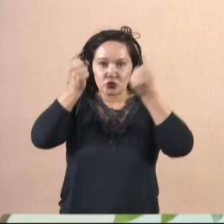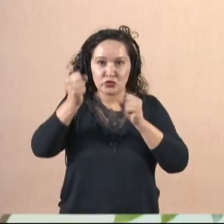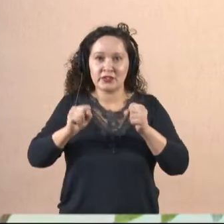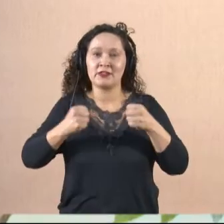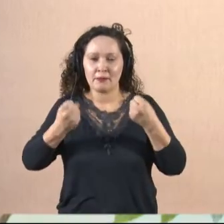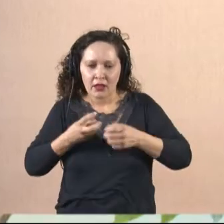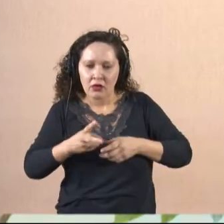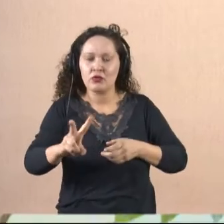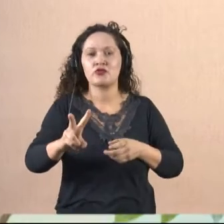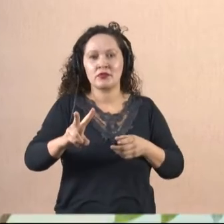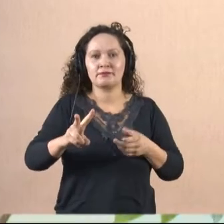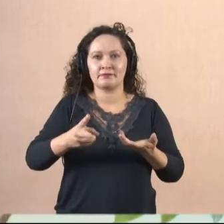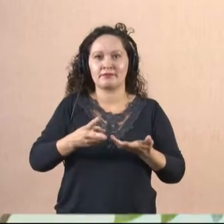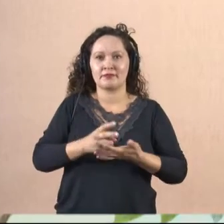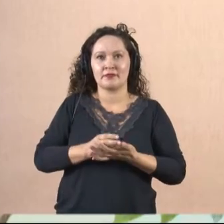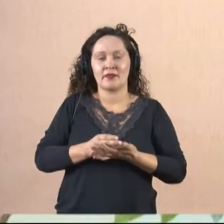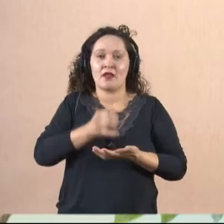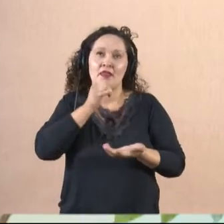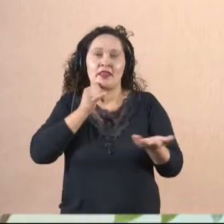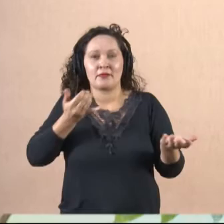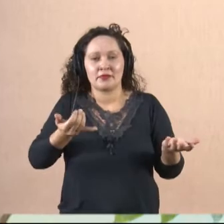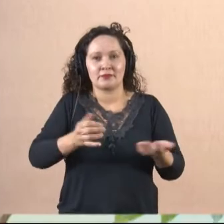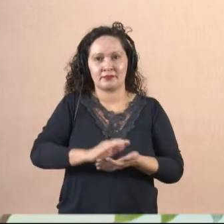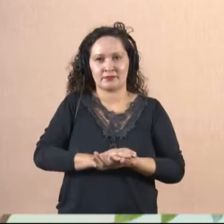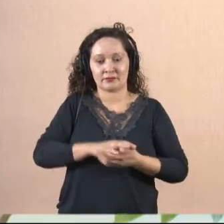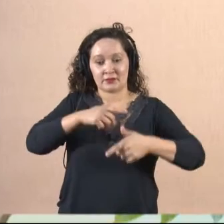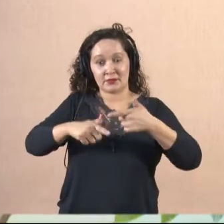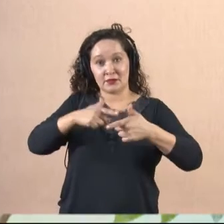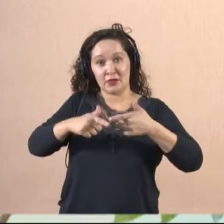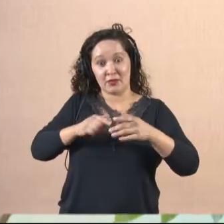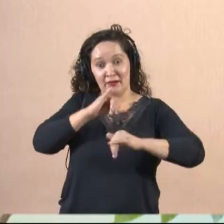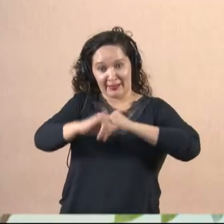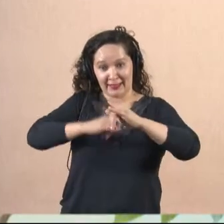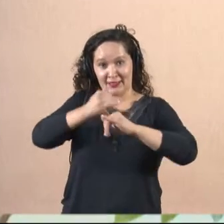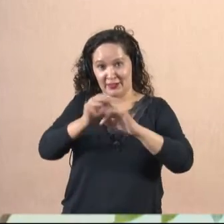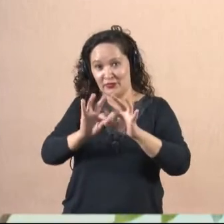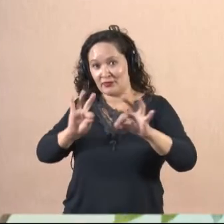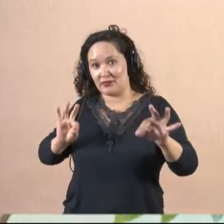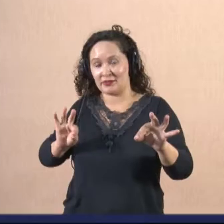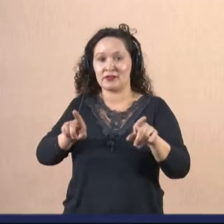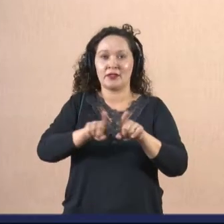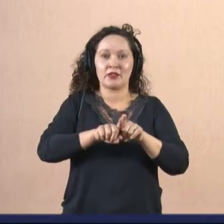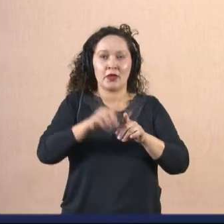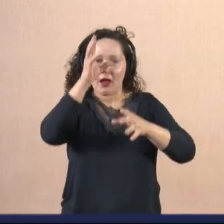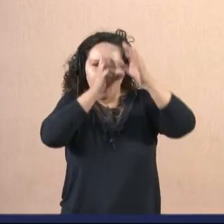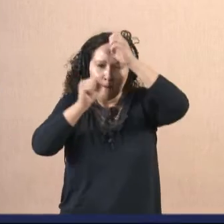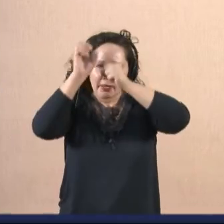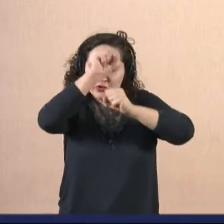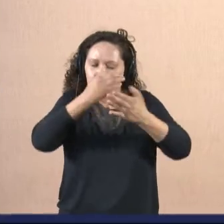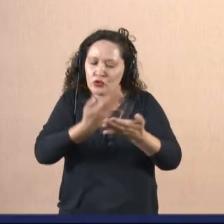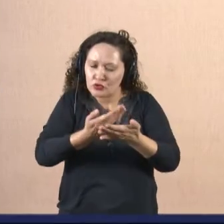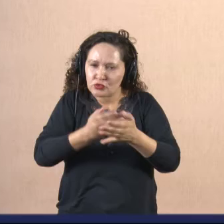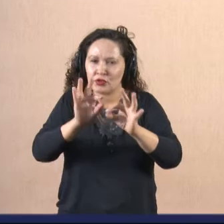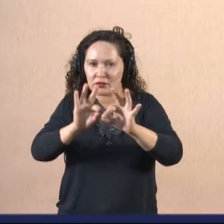intacta sam carter dos tais como trabalho remoto eu aprendi aprendizagem à